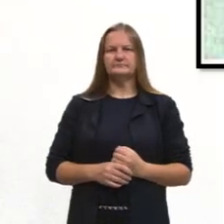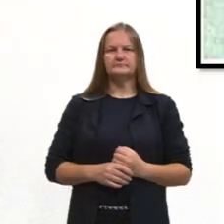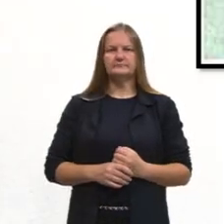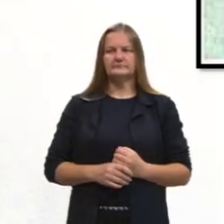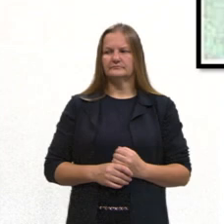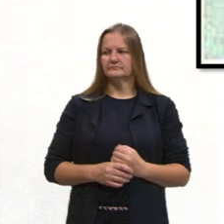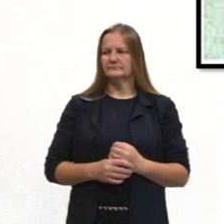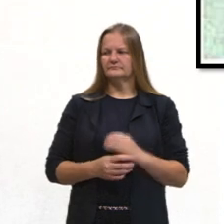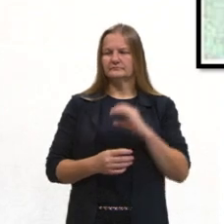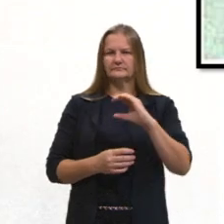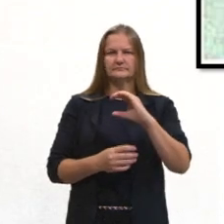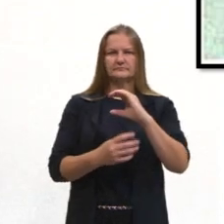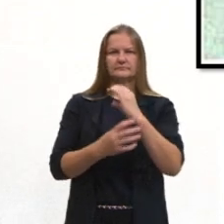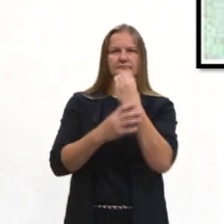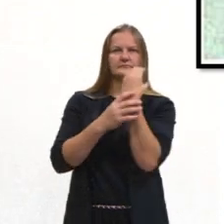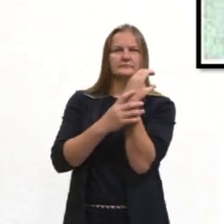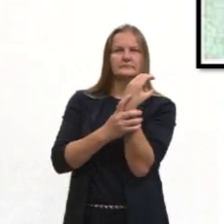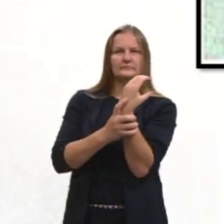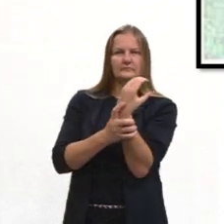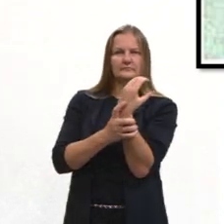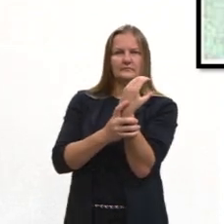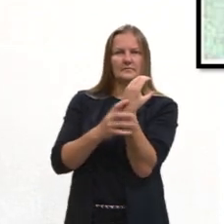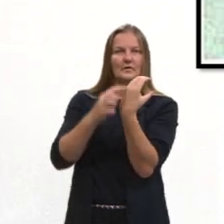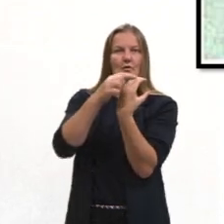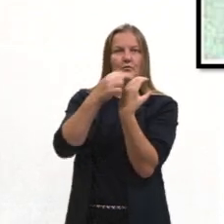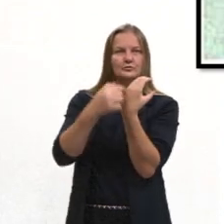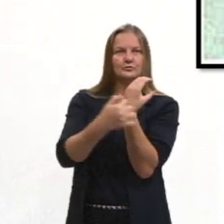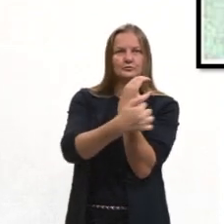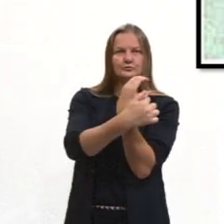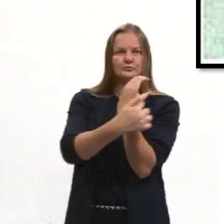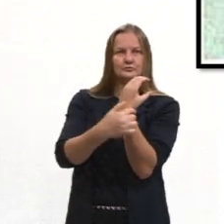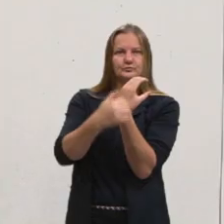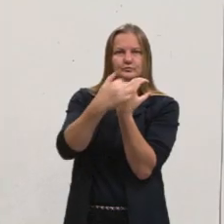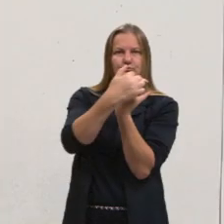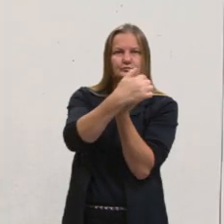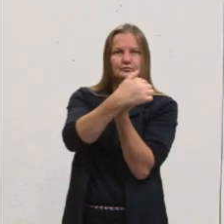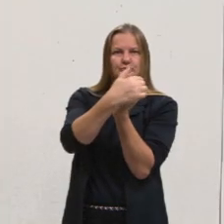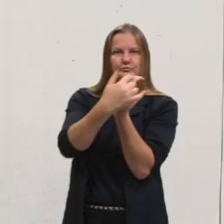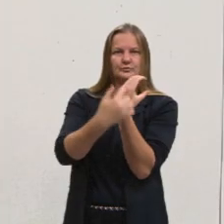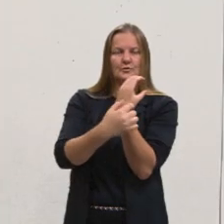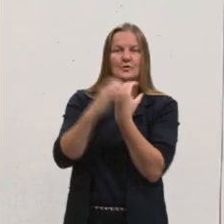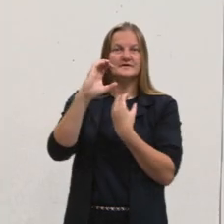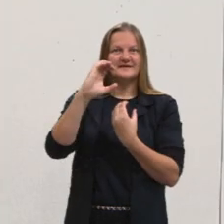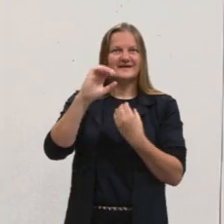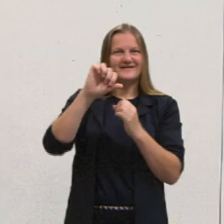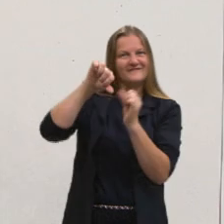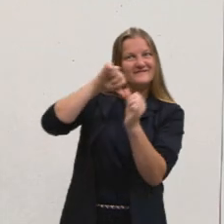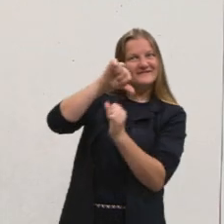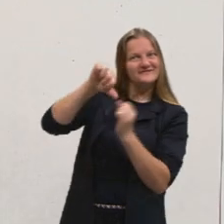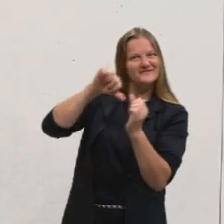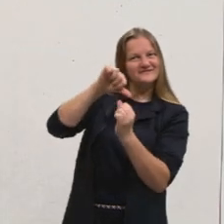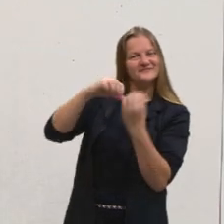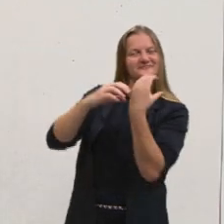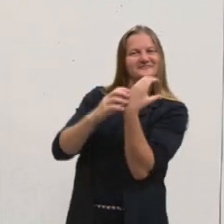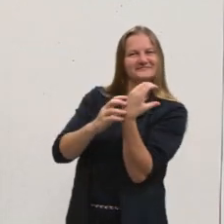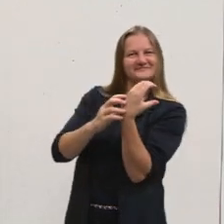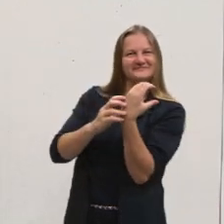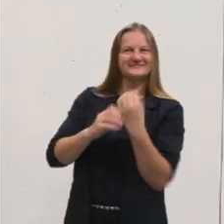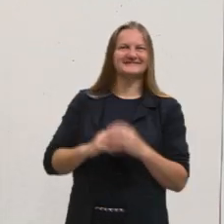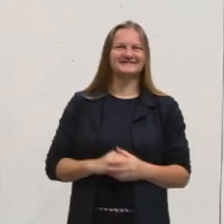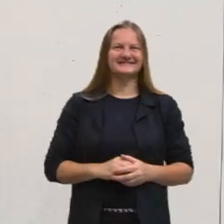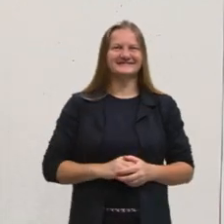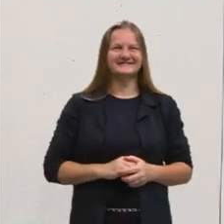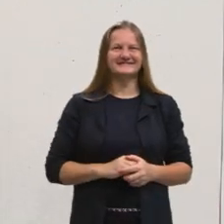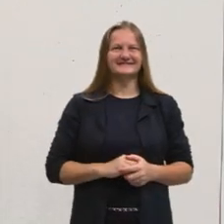então nós temos aqui o contém Basta ver então se a contém bebê então a definição para conter B